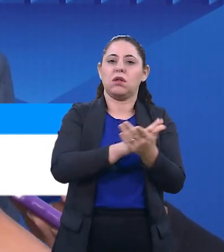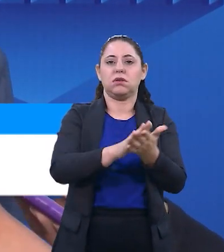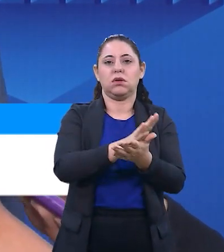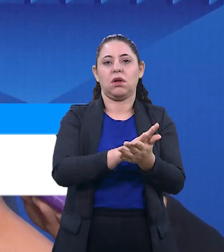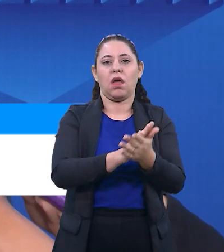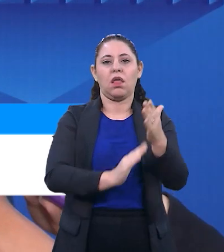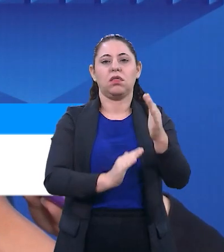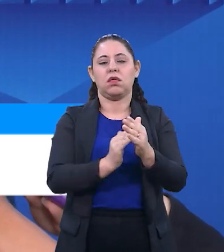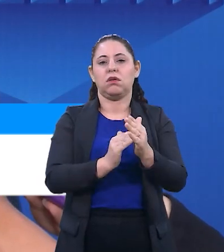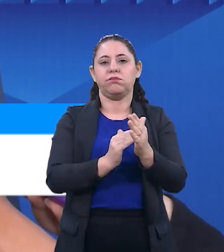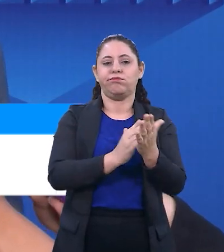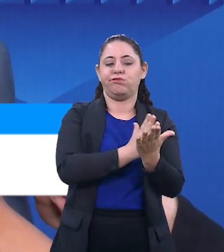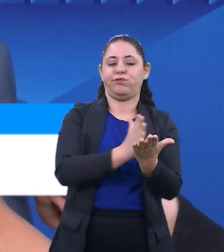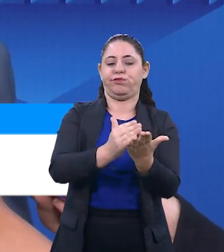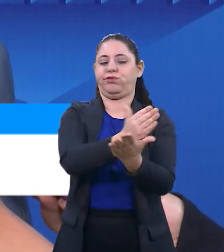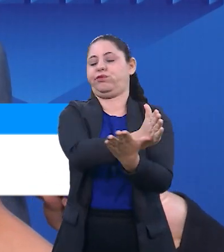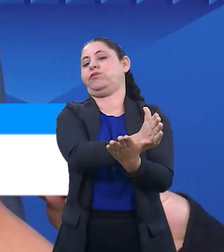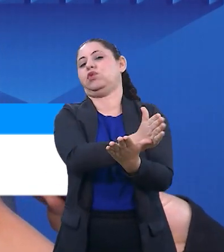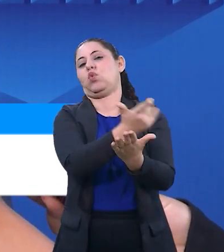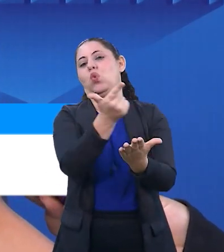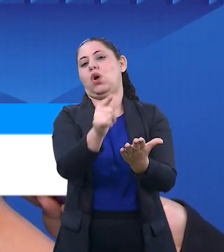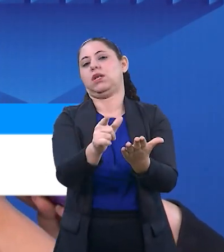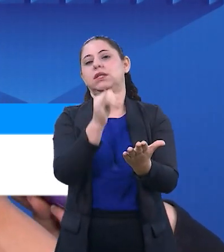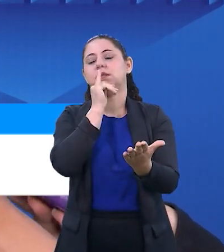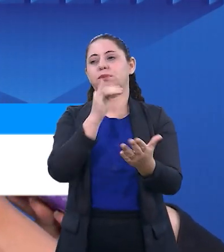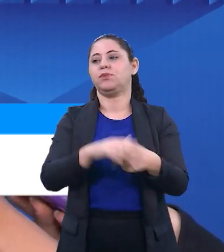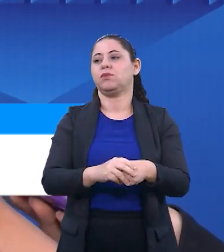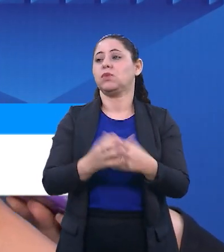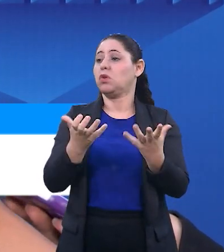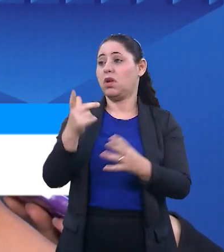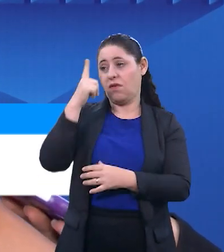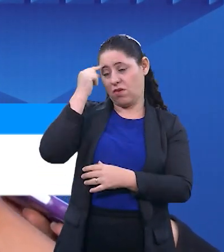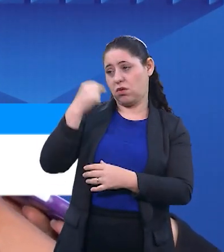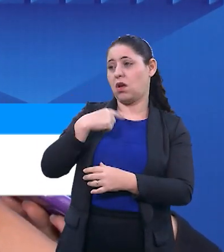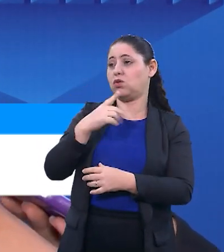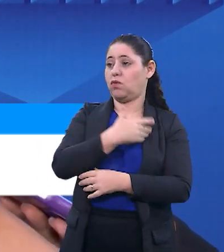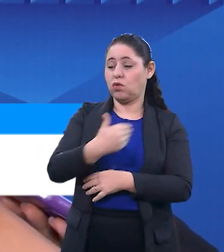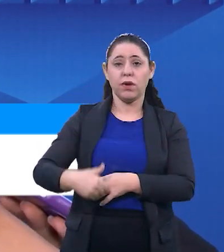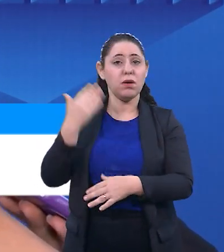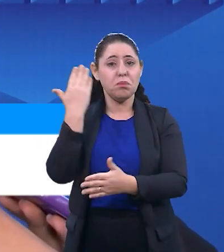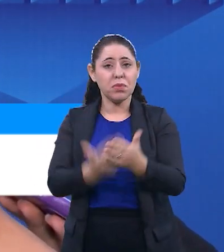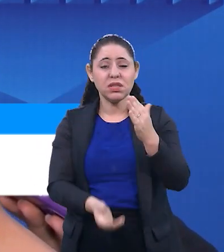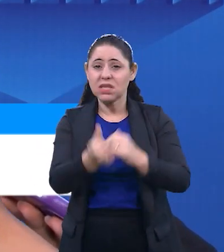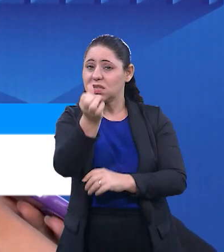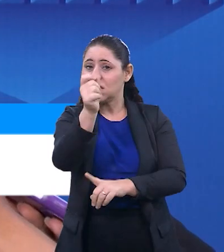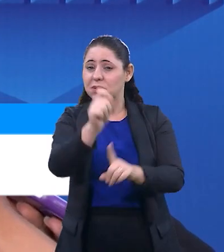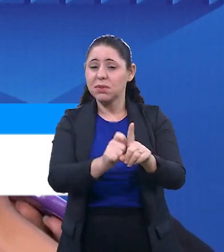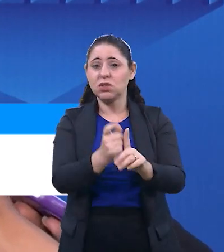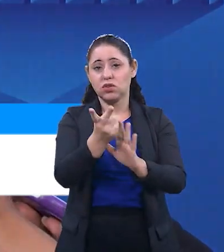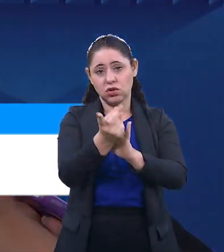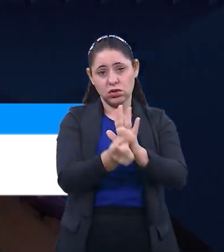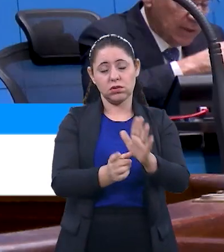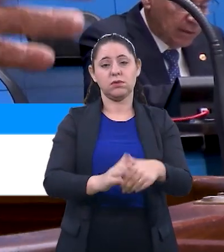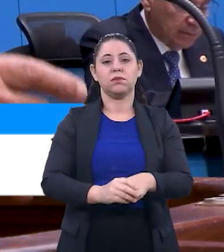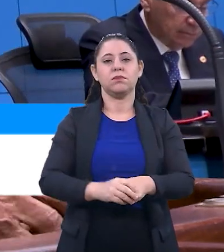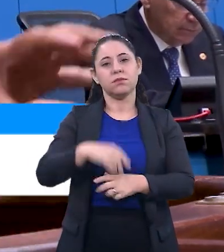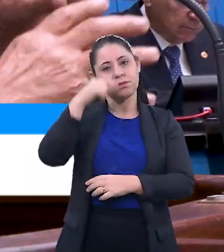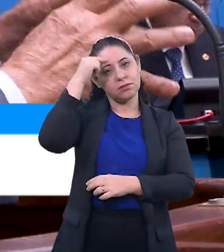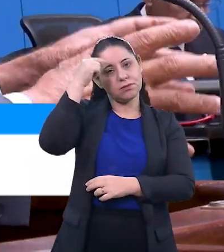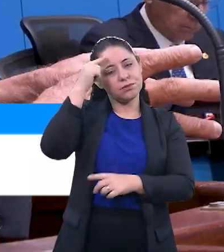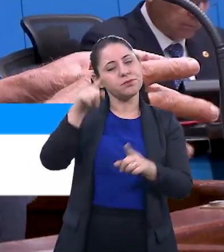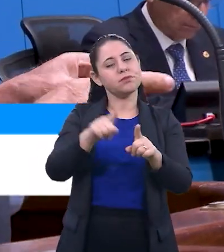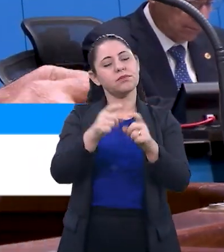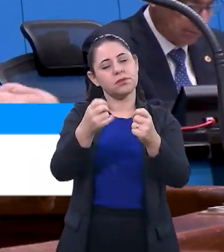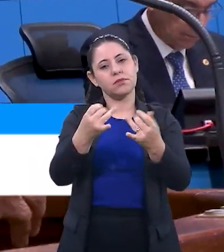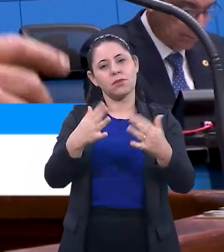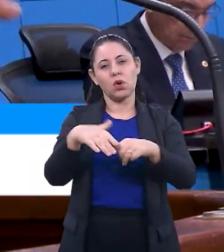coisa, até por descaminho, por exemplo, não quiser fazer a faculdade, o governo vai perder 6 meses. Zé